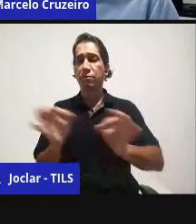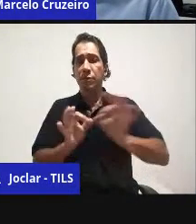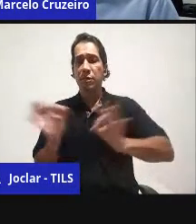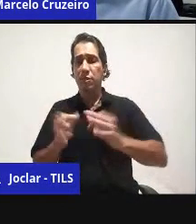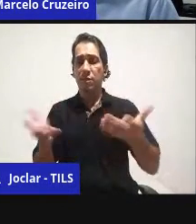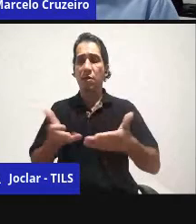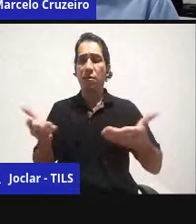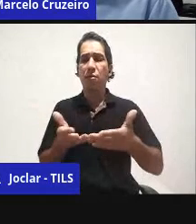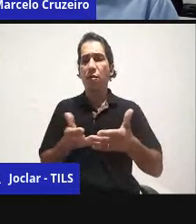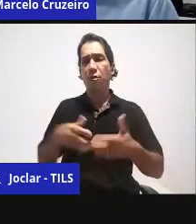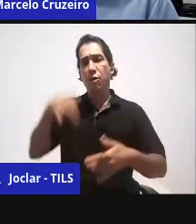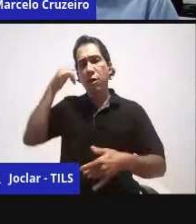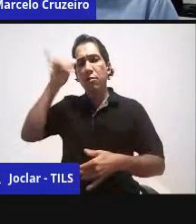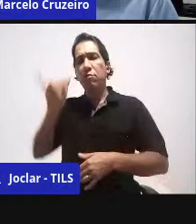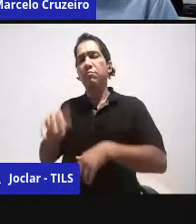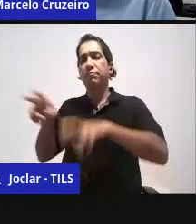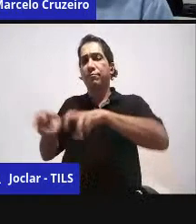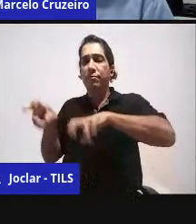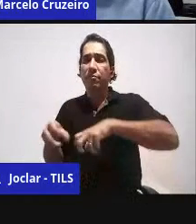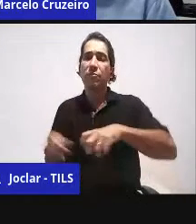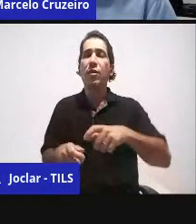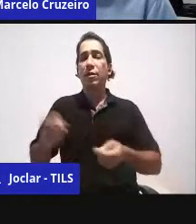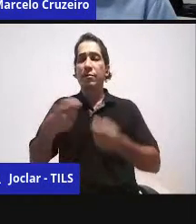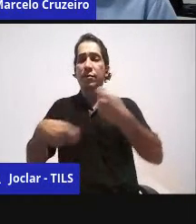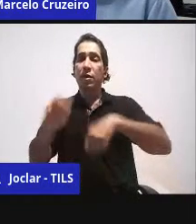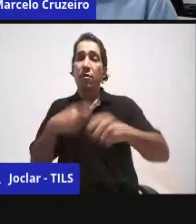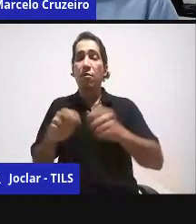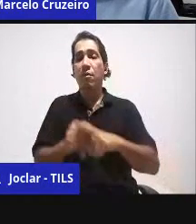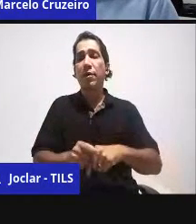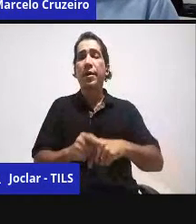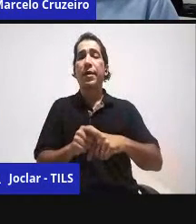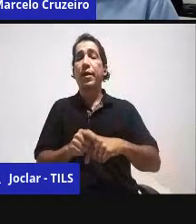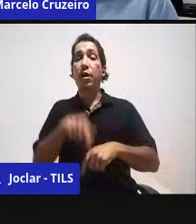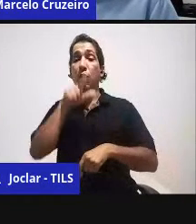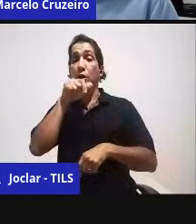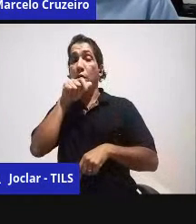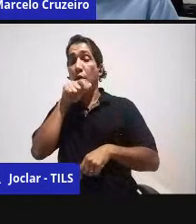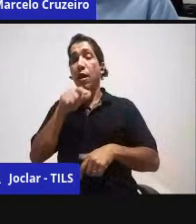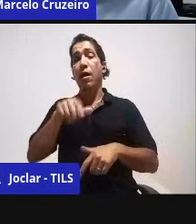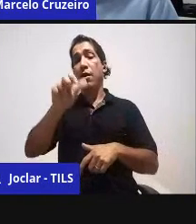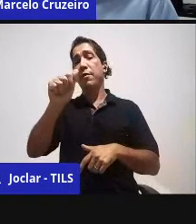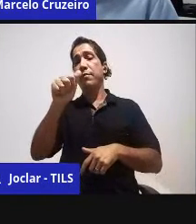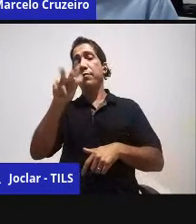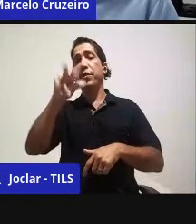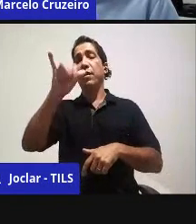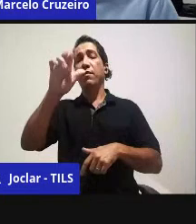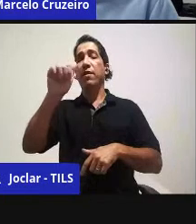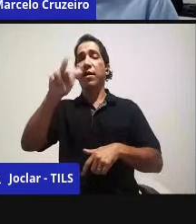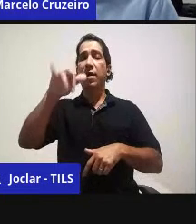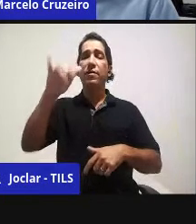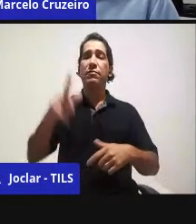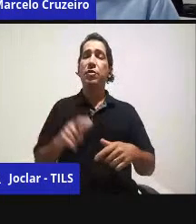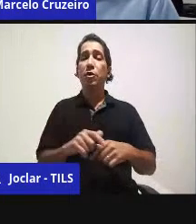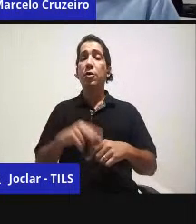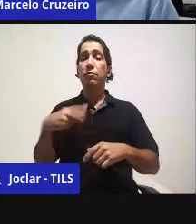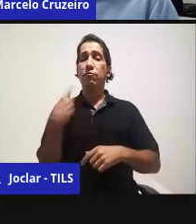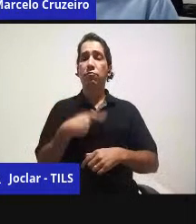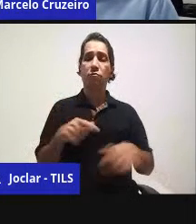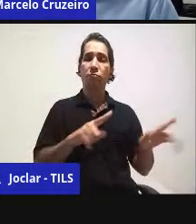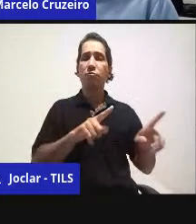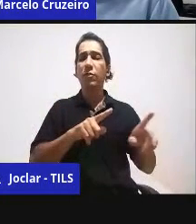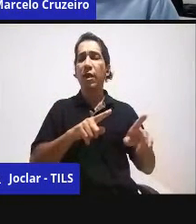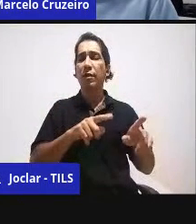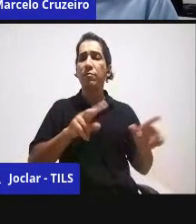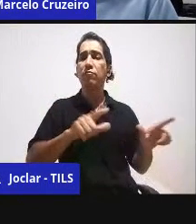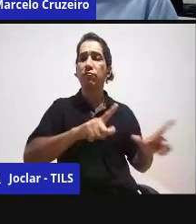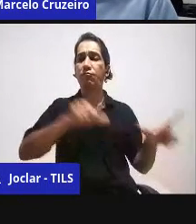aviário, ok? E a gente vai falar um pouquinho então dessa aplicação, né? E aí eu deixei um slide aí que eu acho que